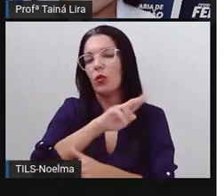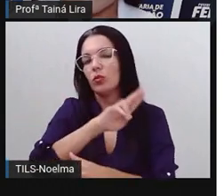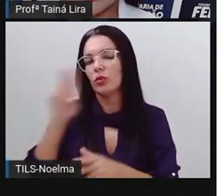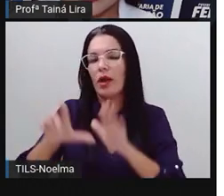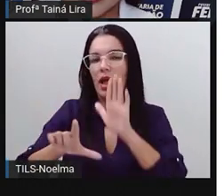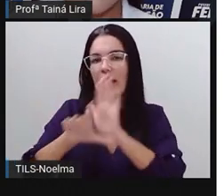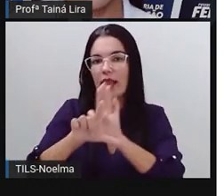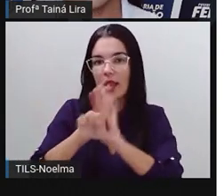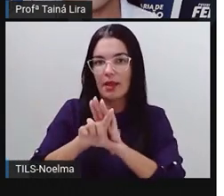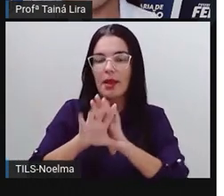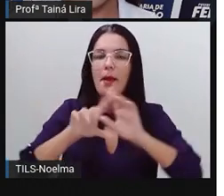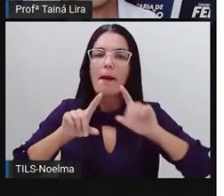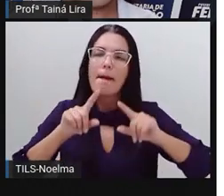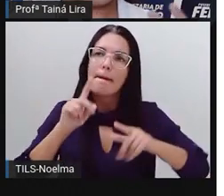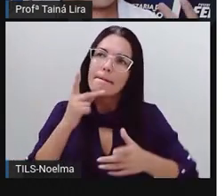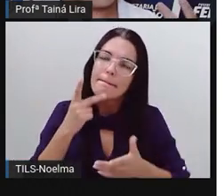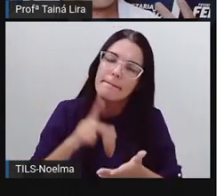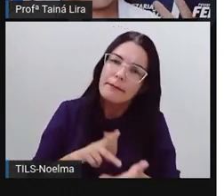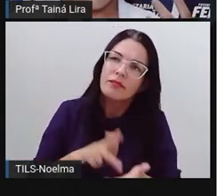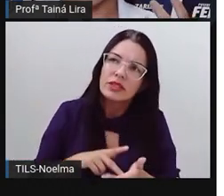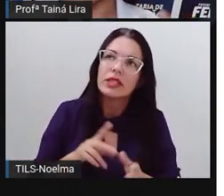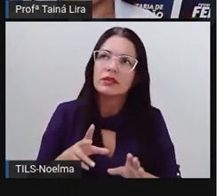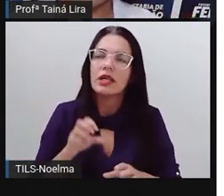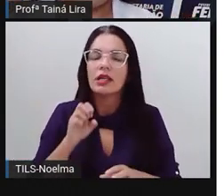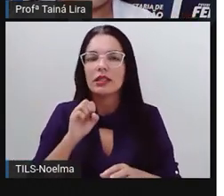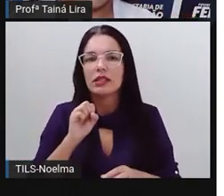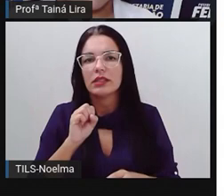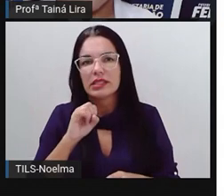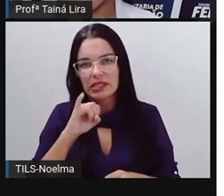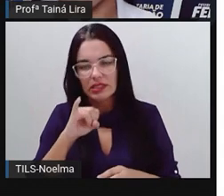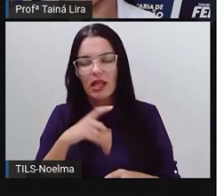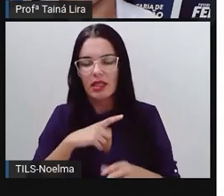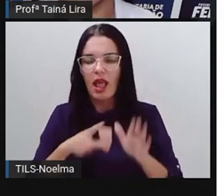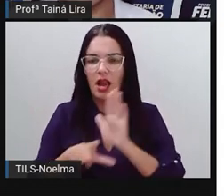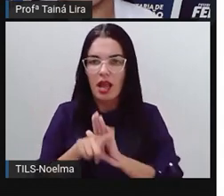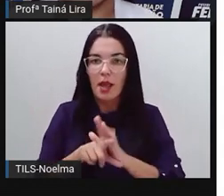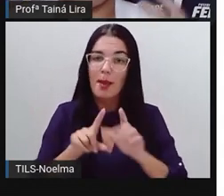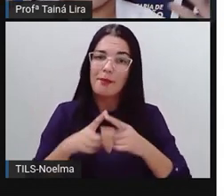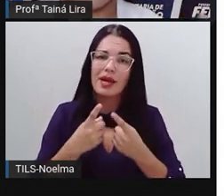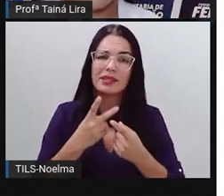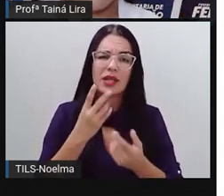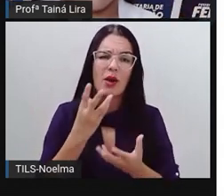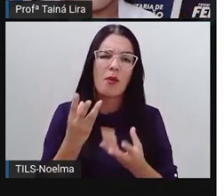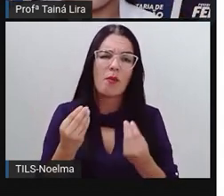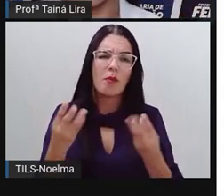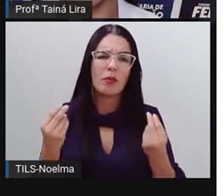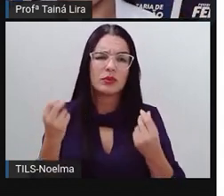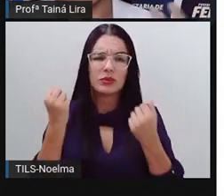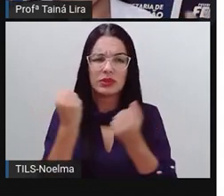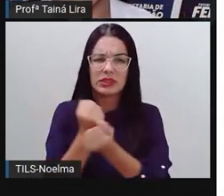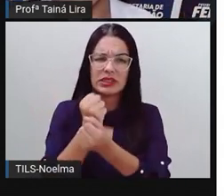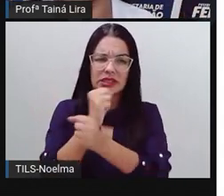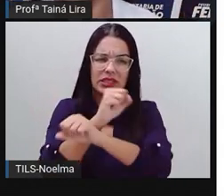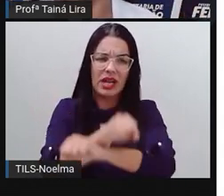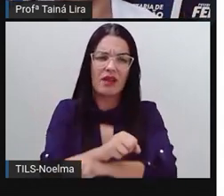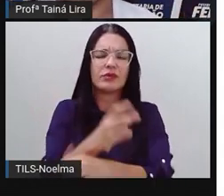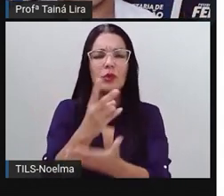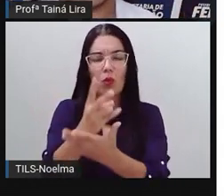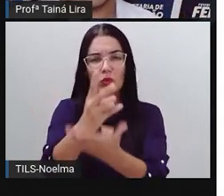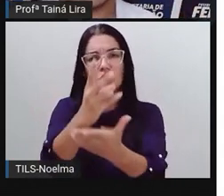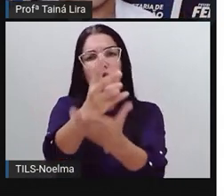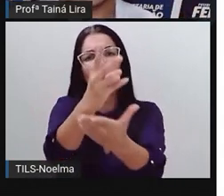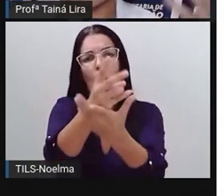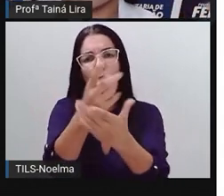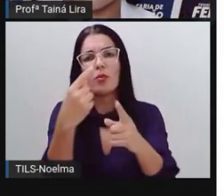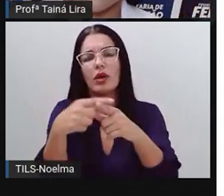mesmo com a lei muitos africanos ainda infelizmente continuarão sendo vistos aí ainda como escravos